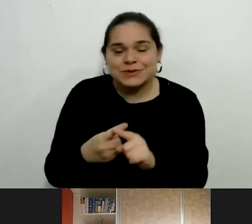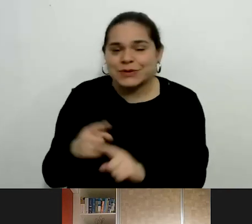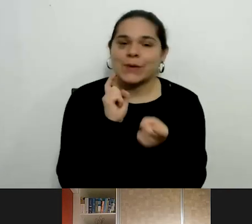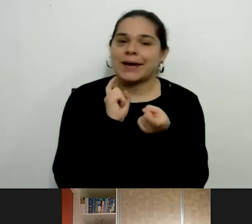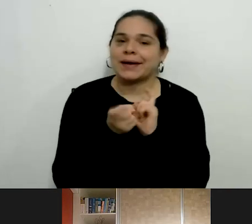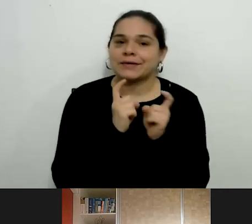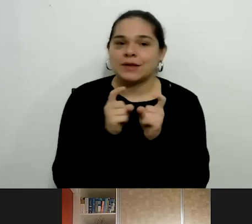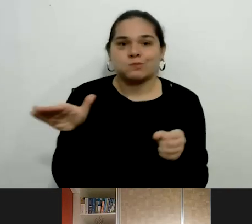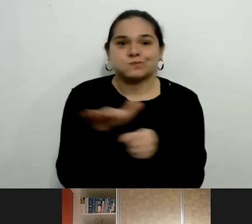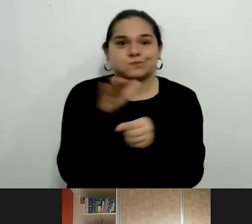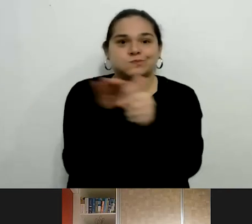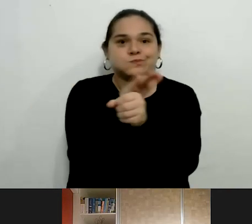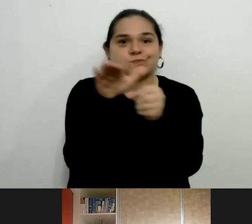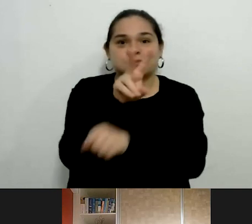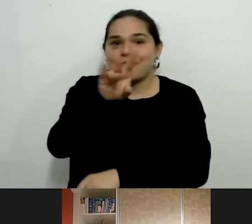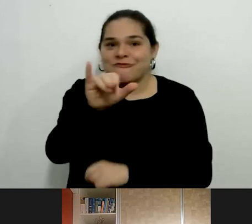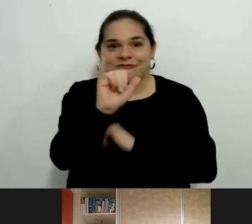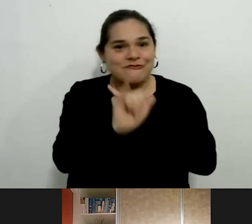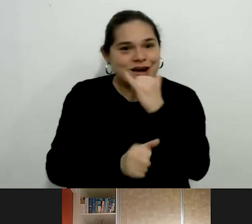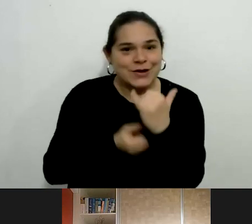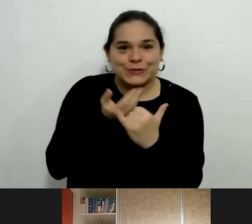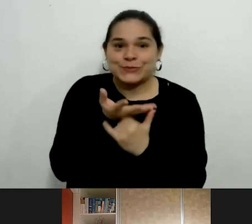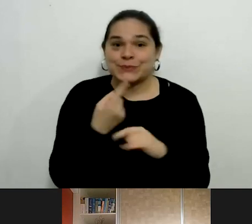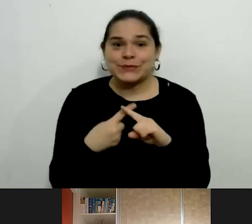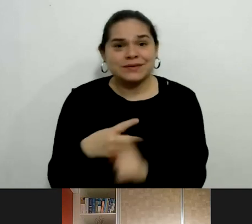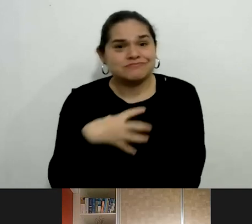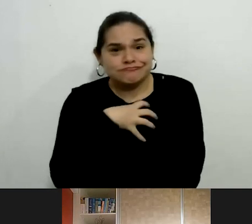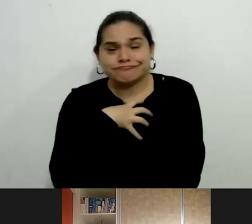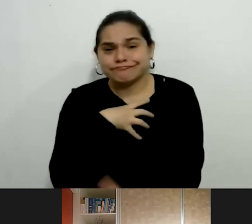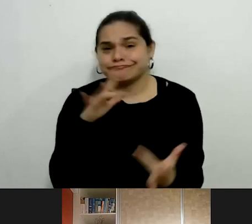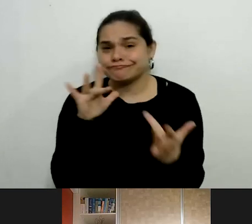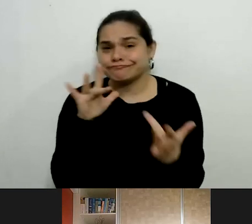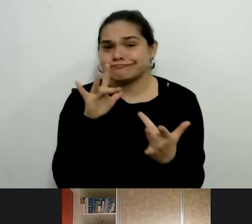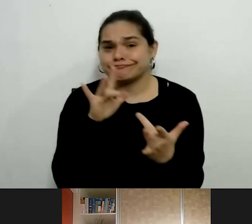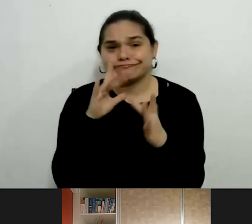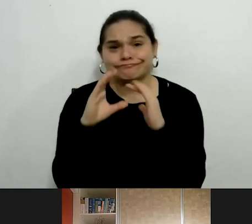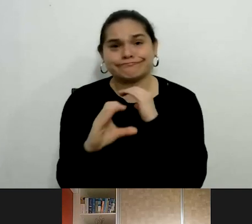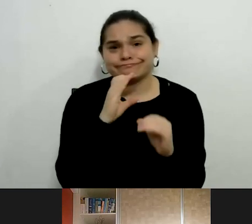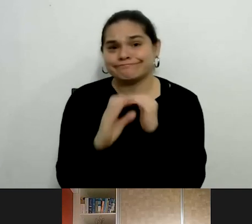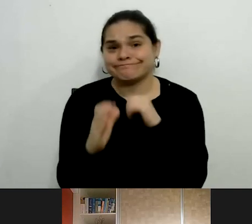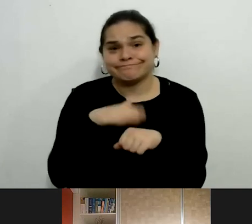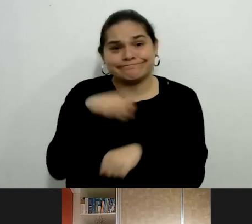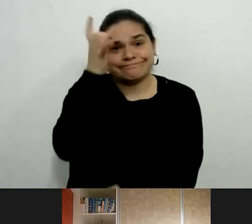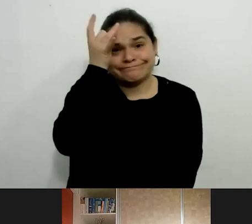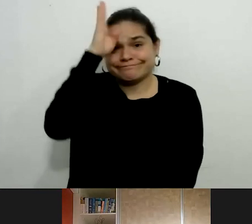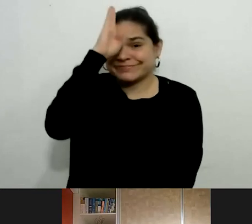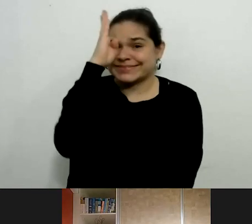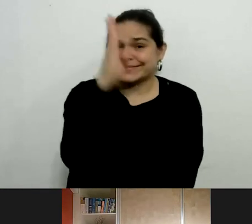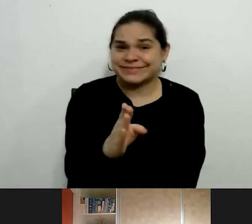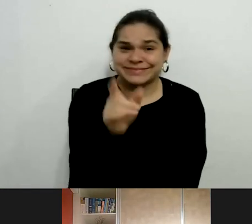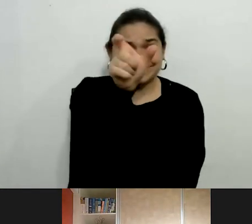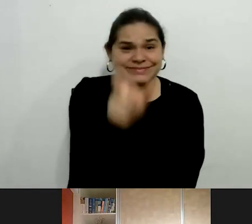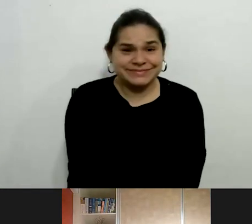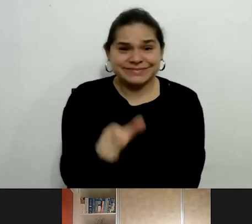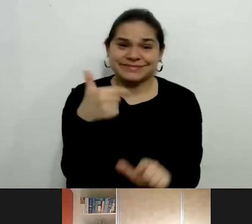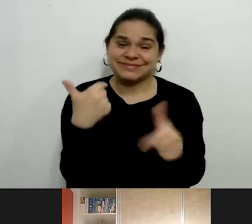lotadas, vão ter que ser feitas por YouTube porque vai ser a forma que a gente vai encontrar de passar as coisas diretamente para o trabalhador e que ele possa